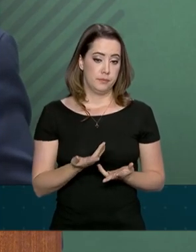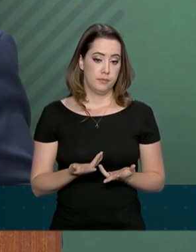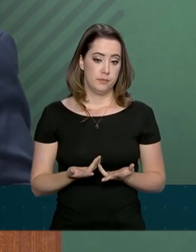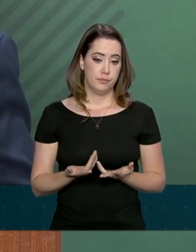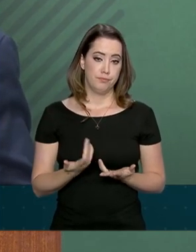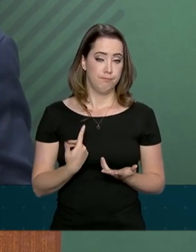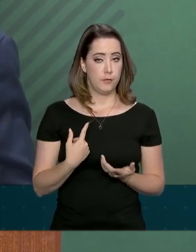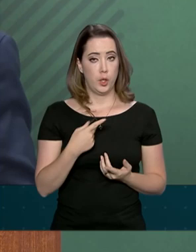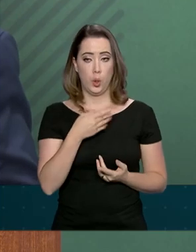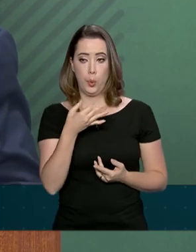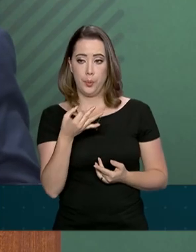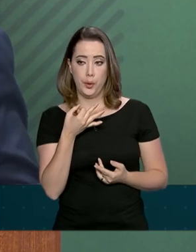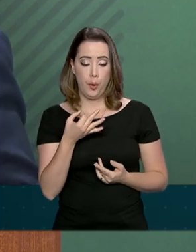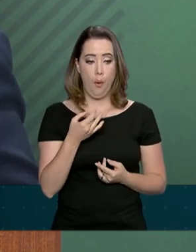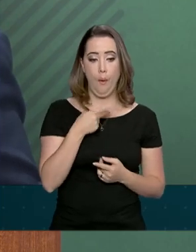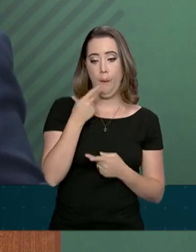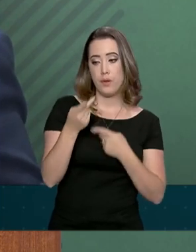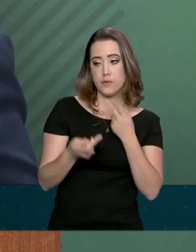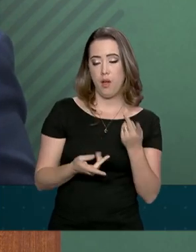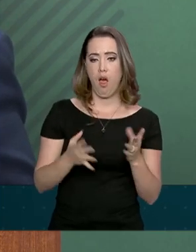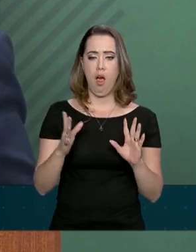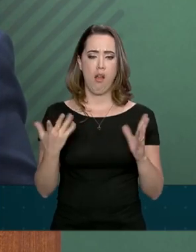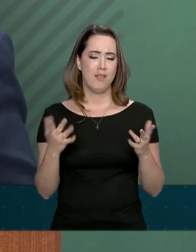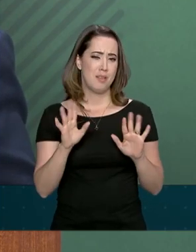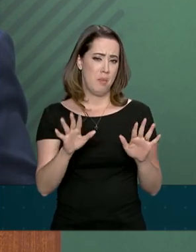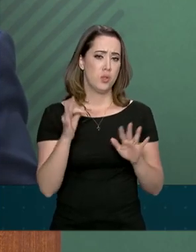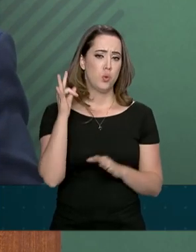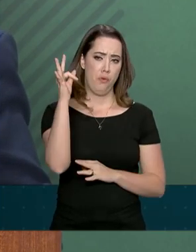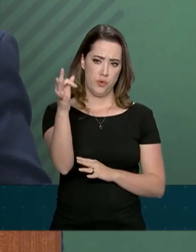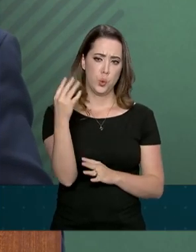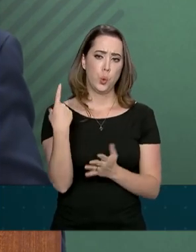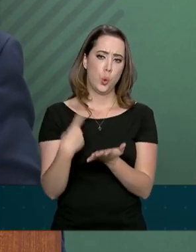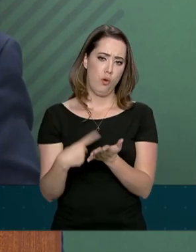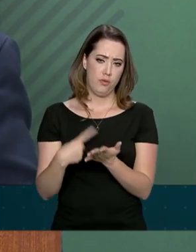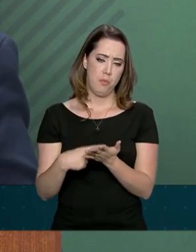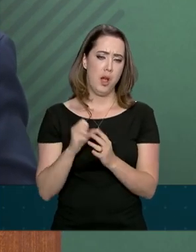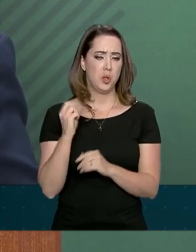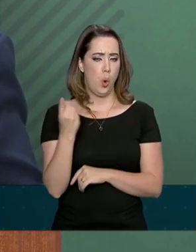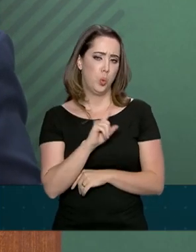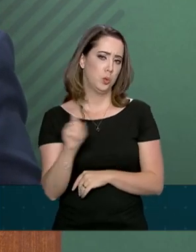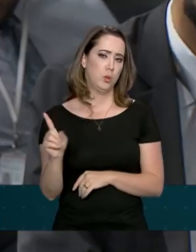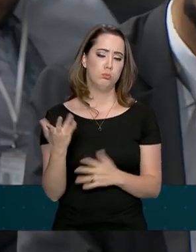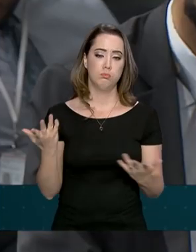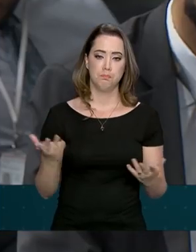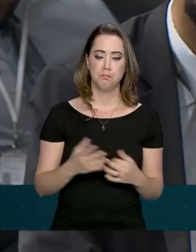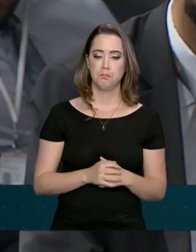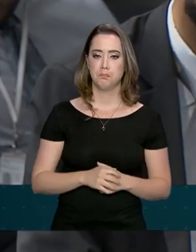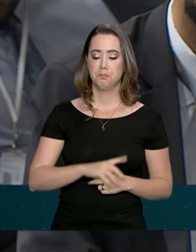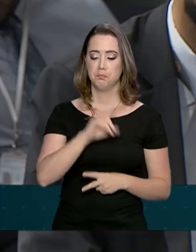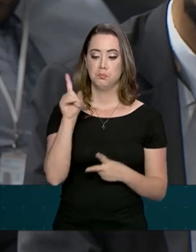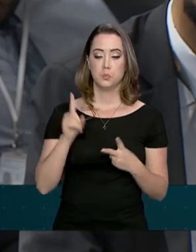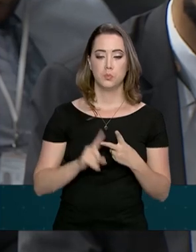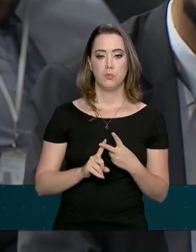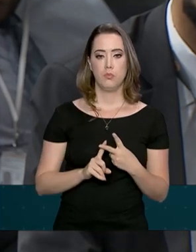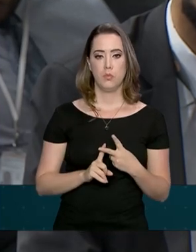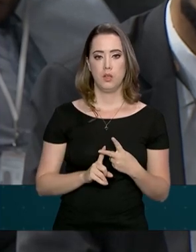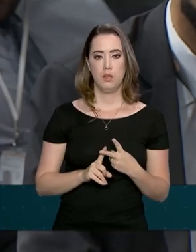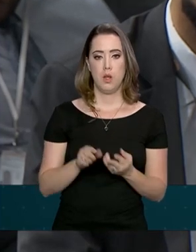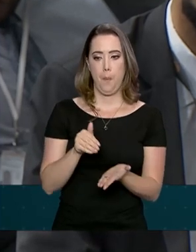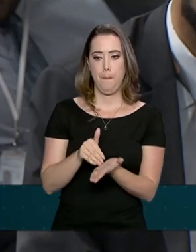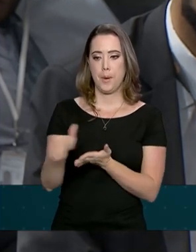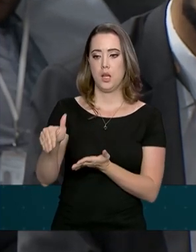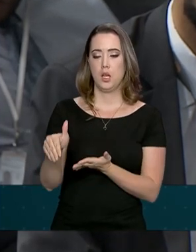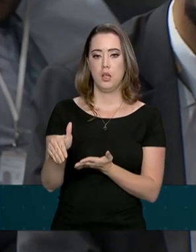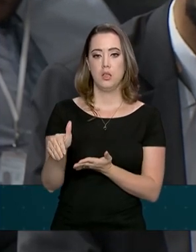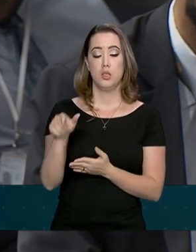relações de momento que poderão no futuro serem confirmadas ou não ea outra em relação à expulsão do deputado